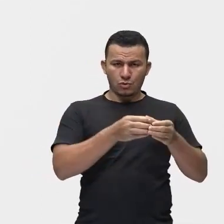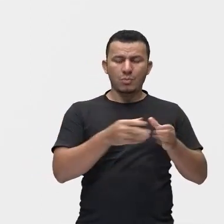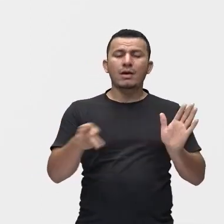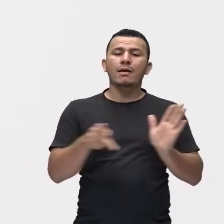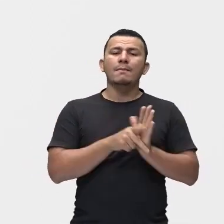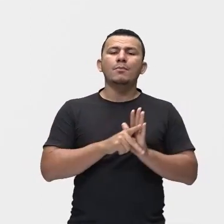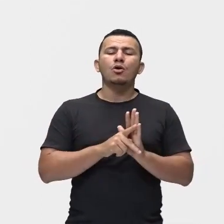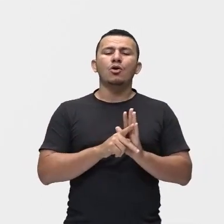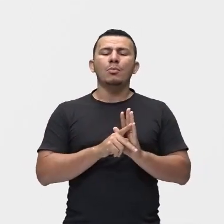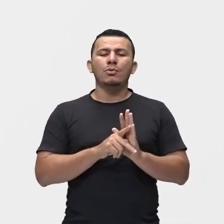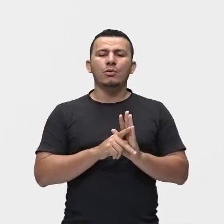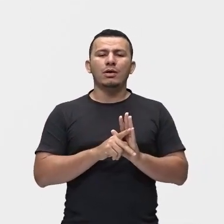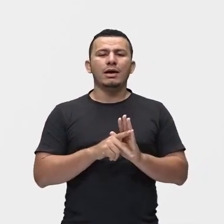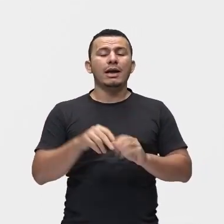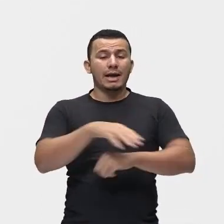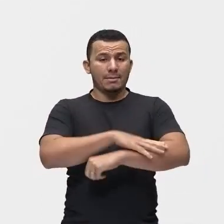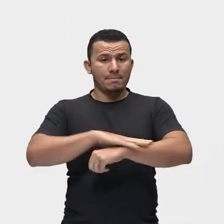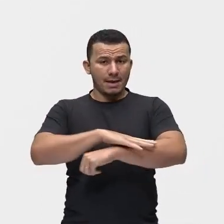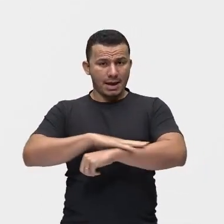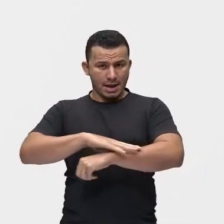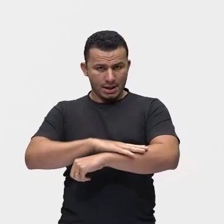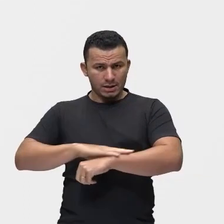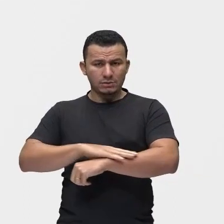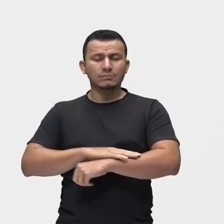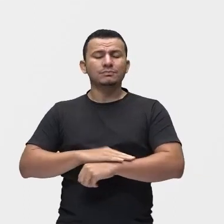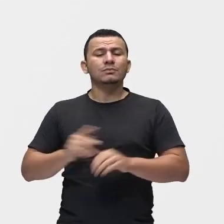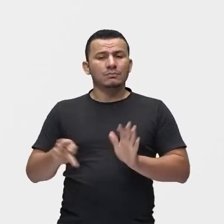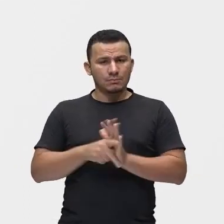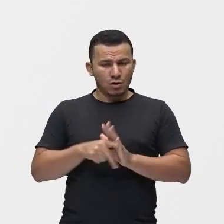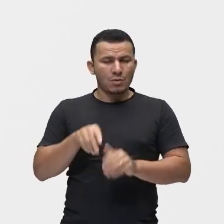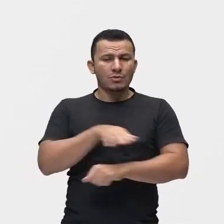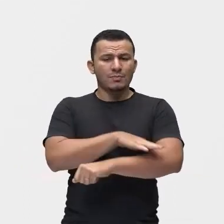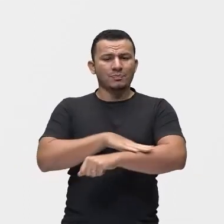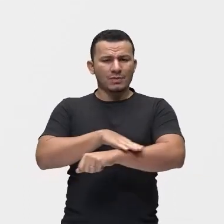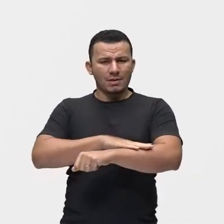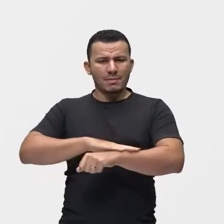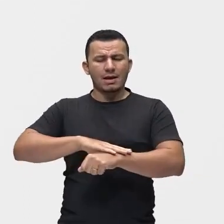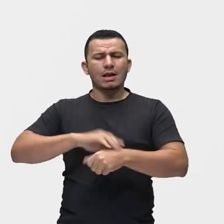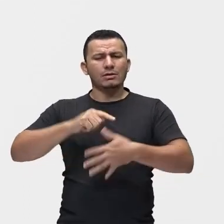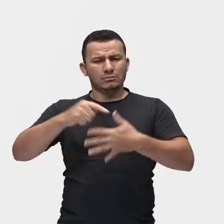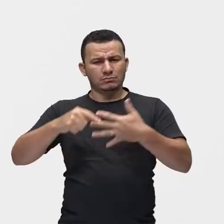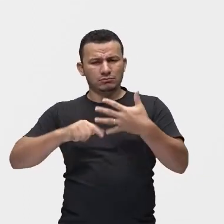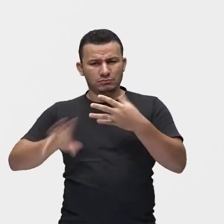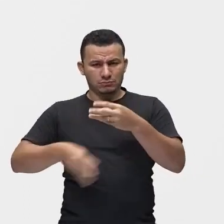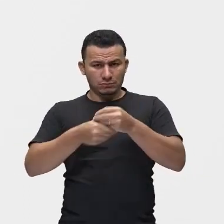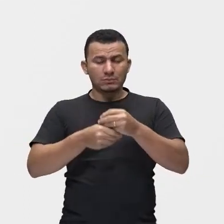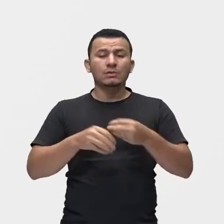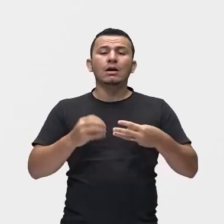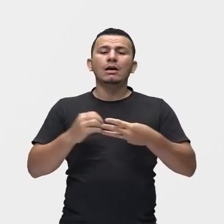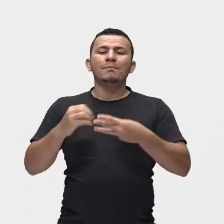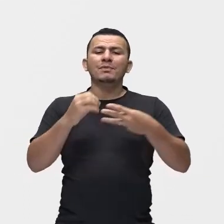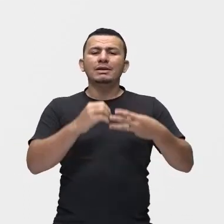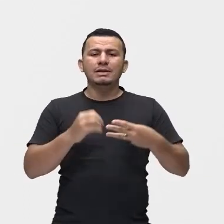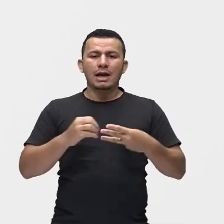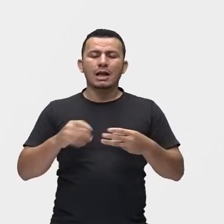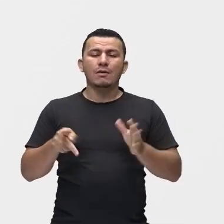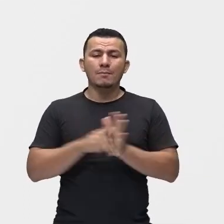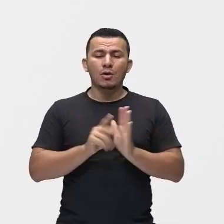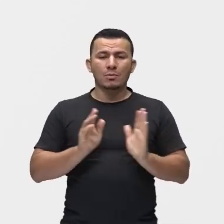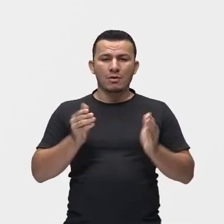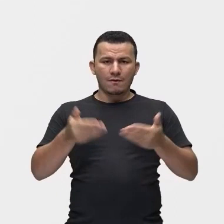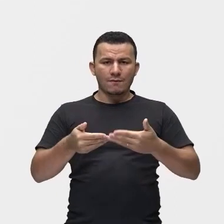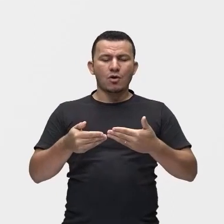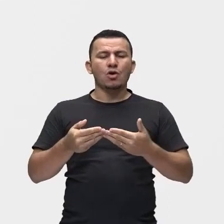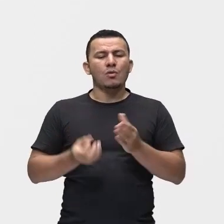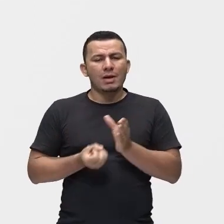a pele e os seus anexos, epiderme da pele e os seus anexos, então são células que vão ser especializadas